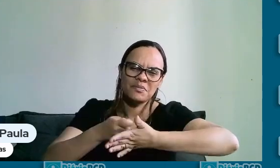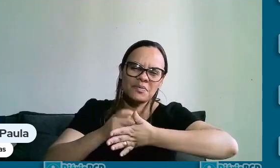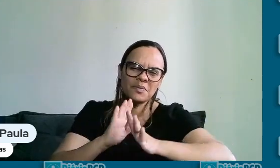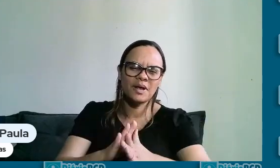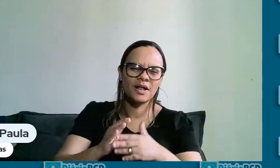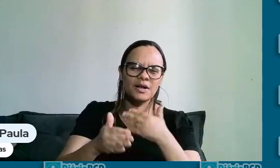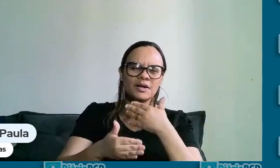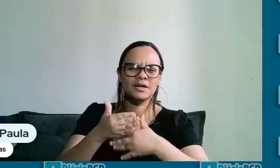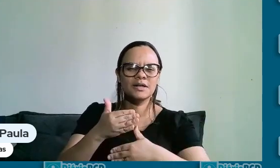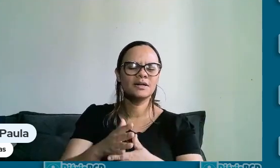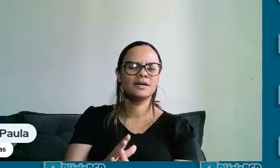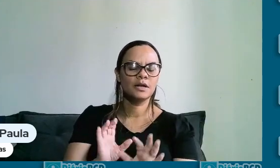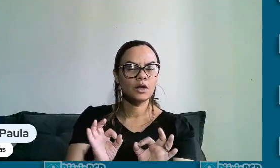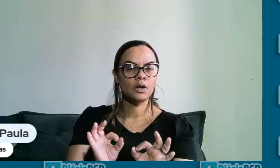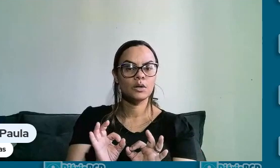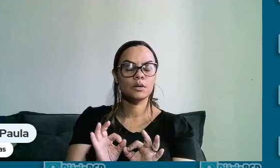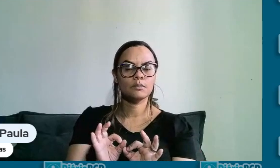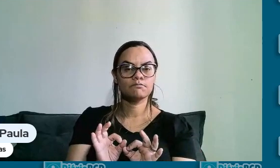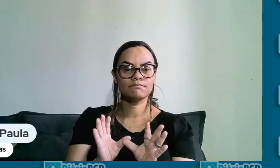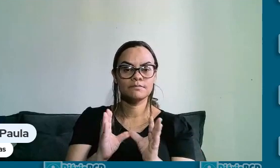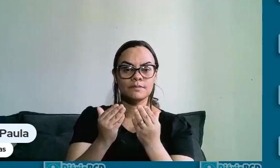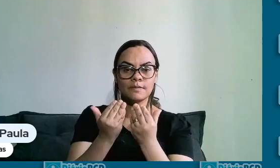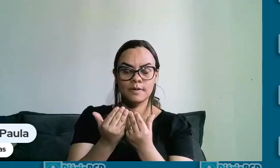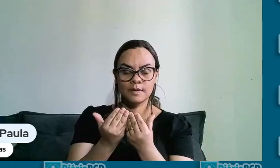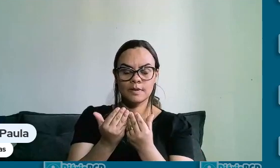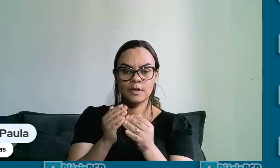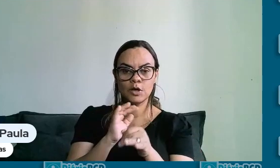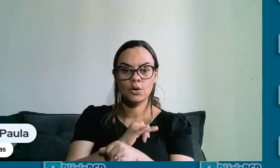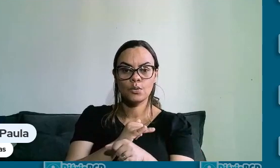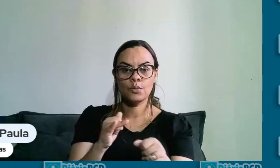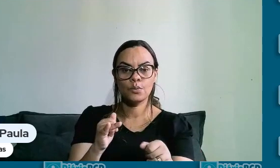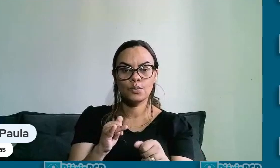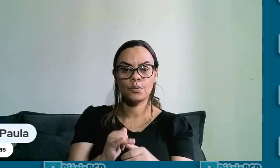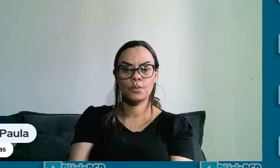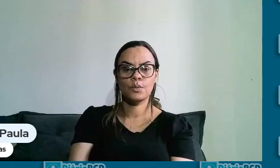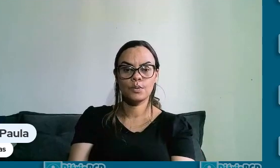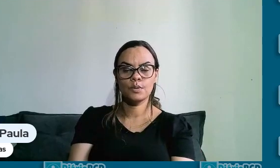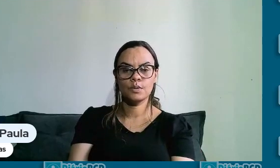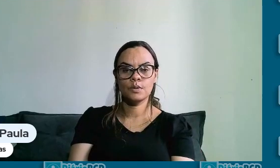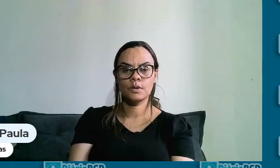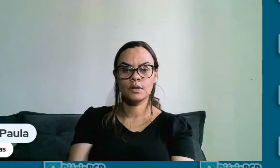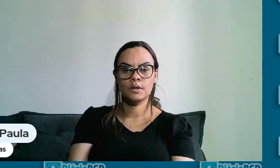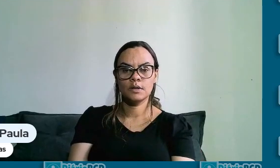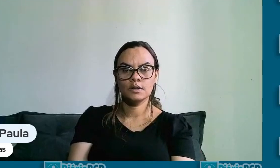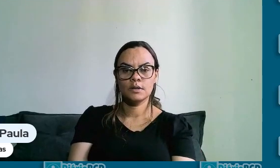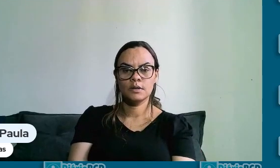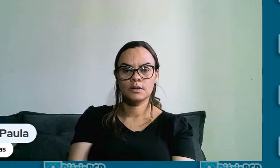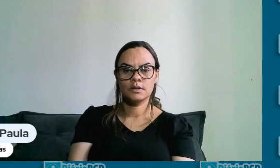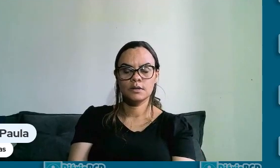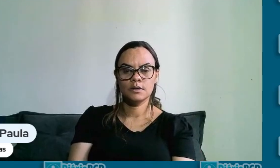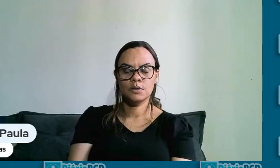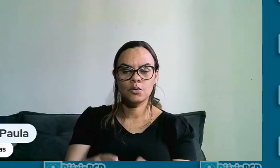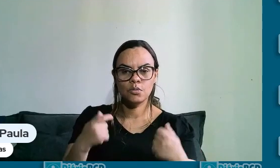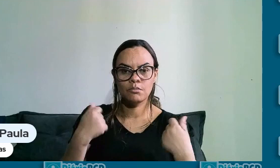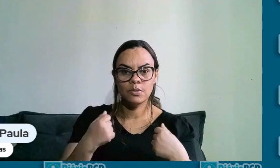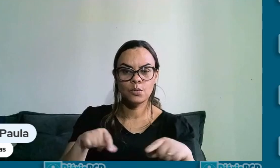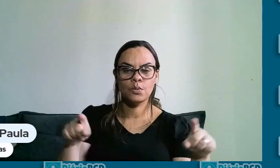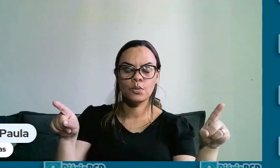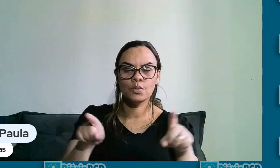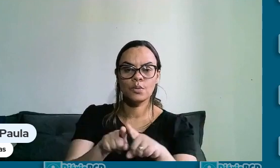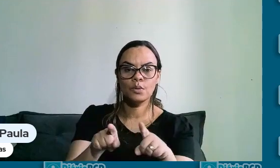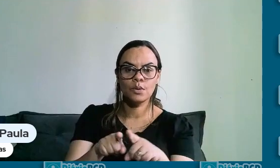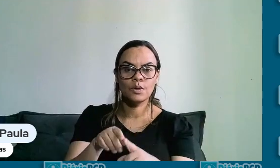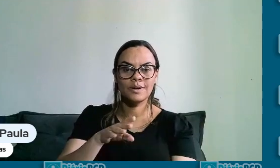diante da situação que a equipe divulgou, daqui a pouco pode até ser necessário também, além